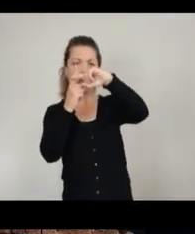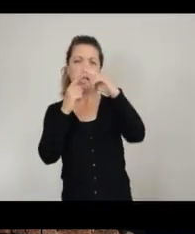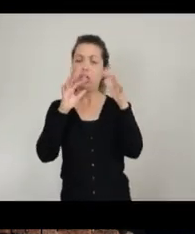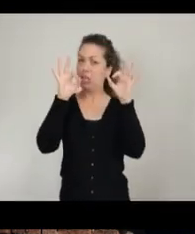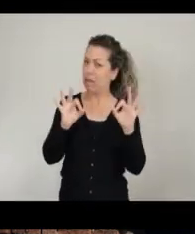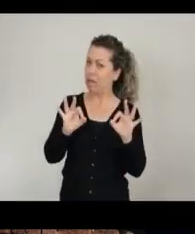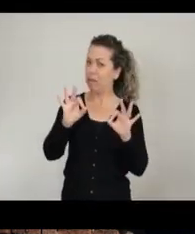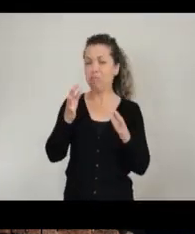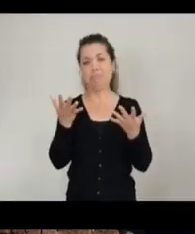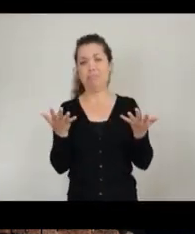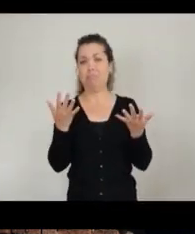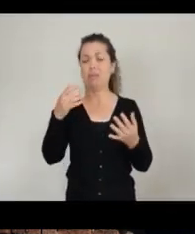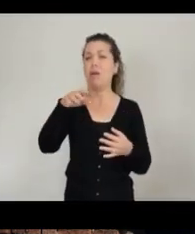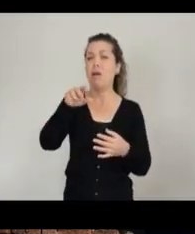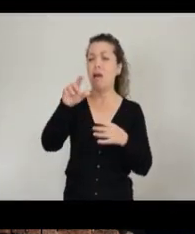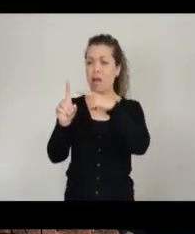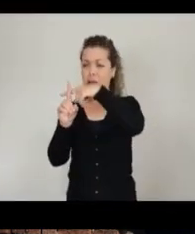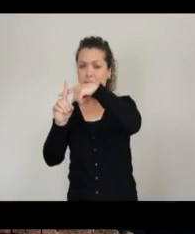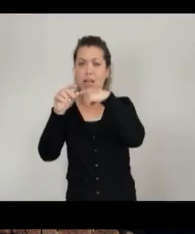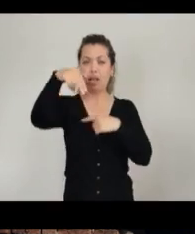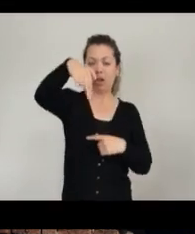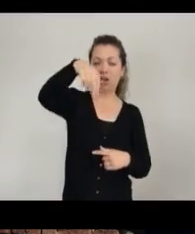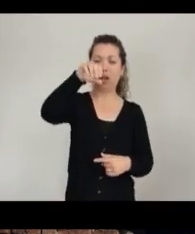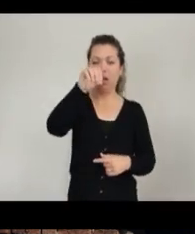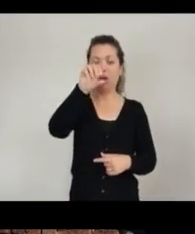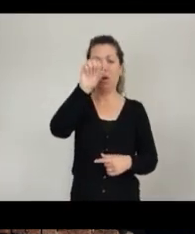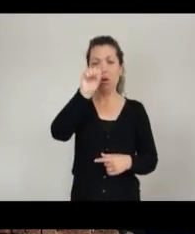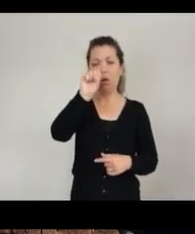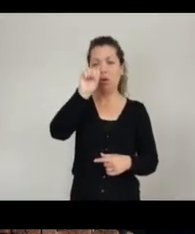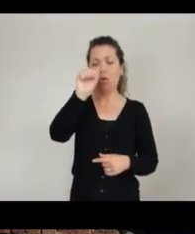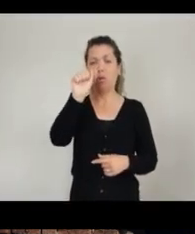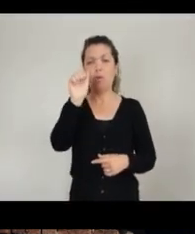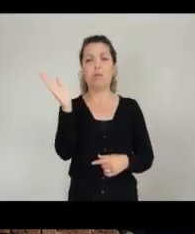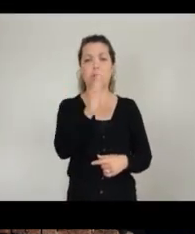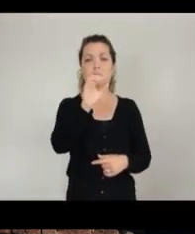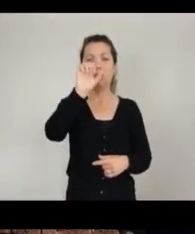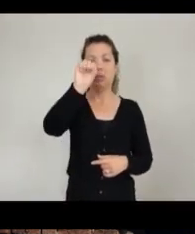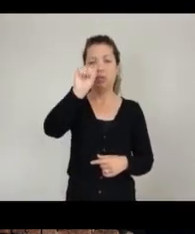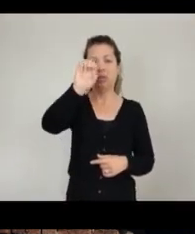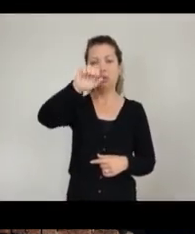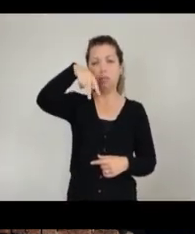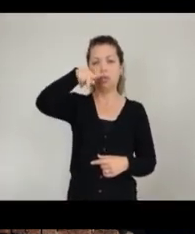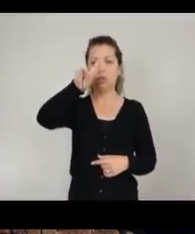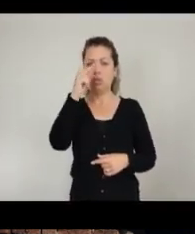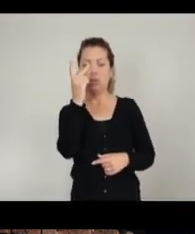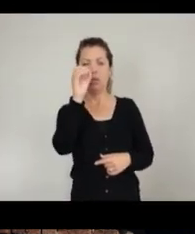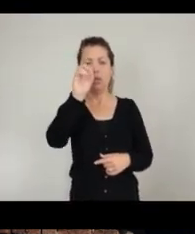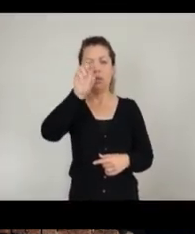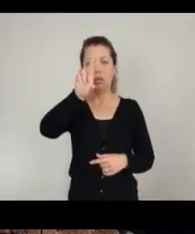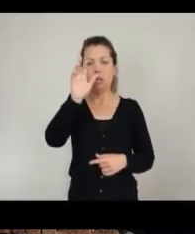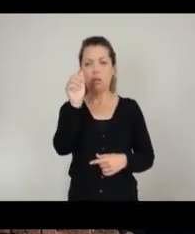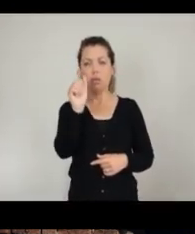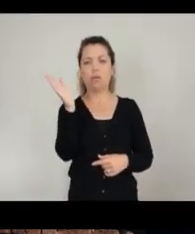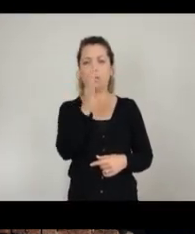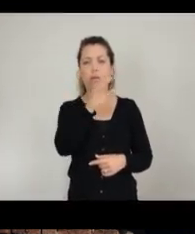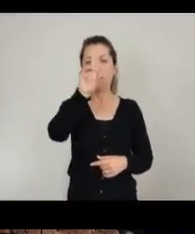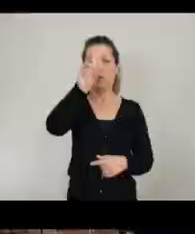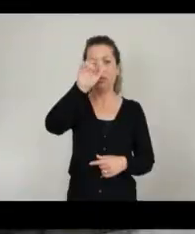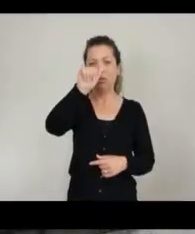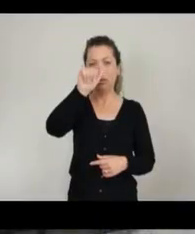centro exportador e receptor de mercadorias de toda a extensão do Vale do Ribeira. Durante 2 séculos, a economia de